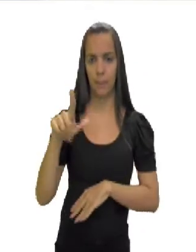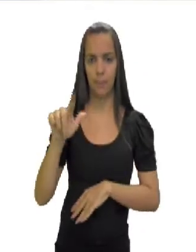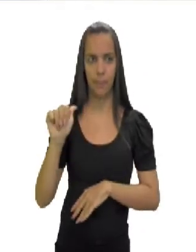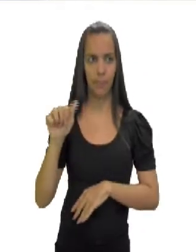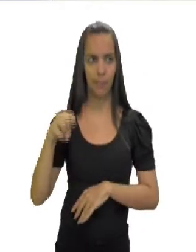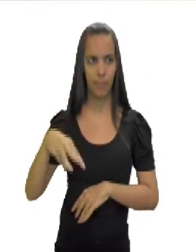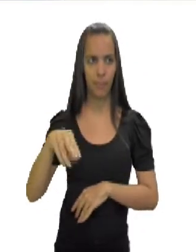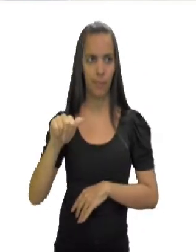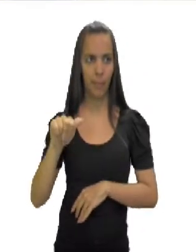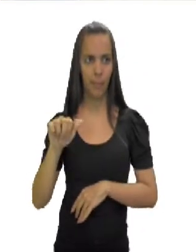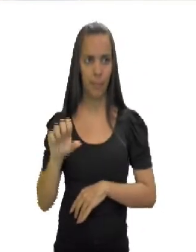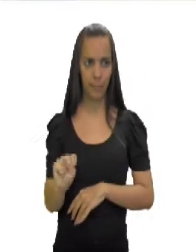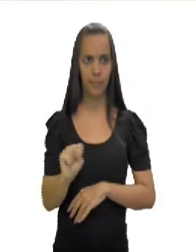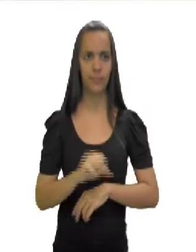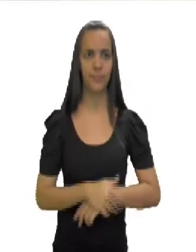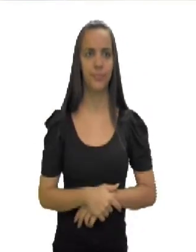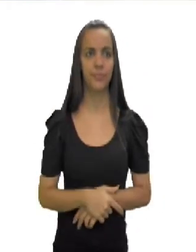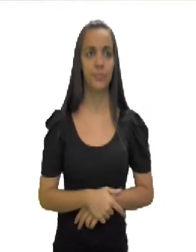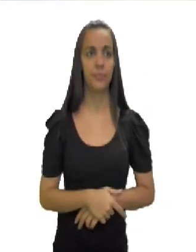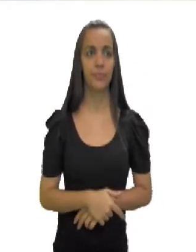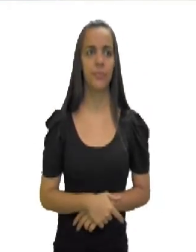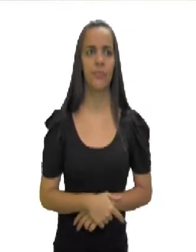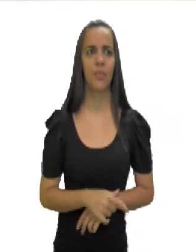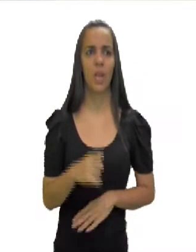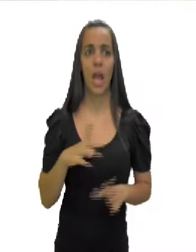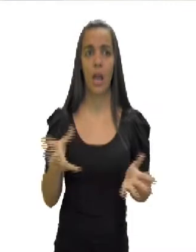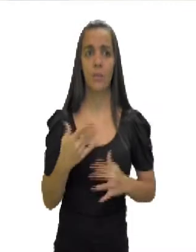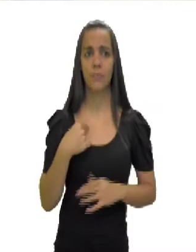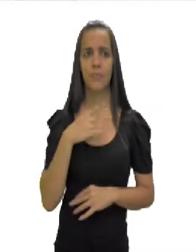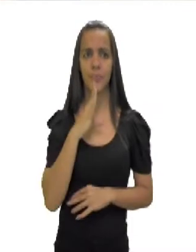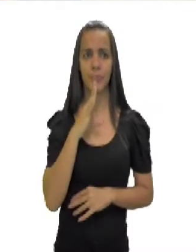os glóbulos vermelhos que nós vamos conhecer agora.